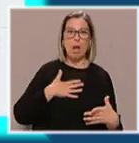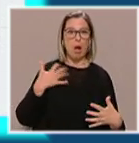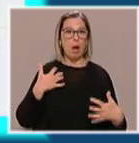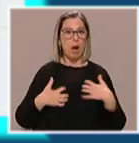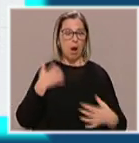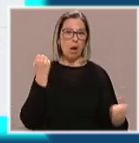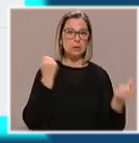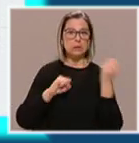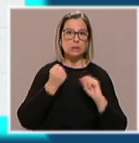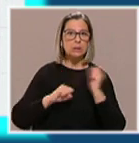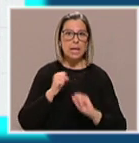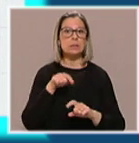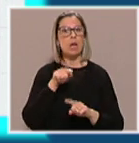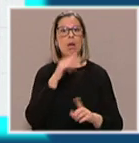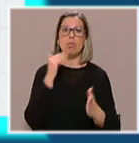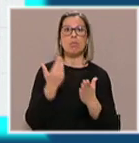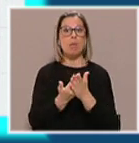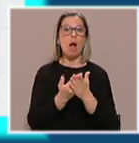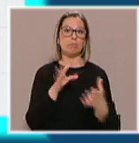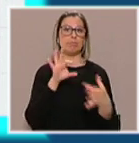stress, acionando o sistema simpático.